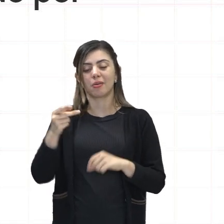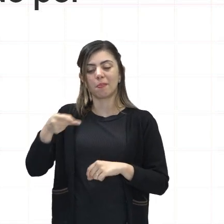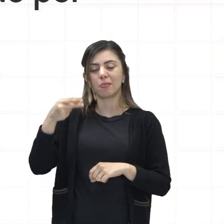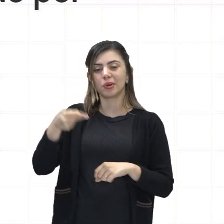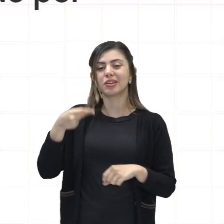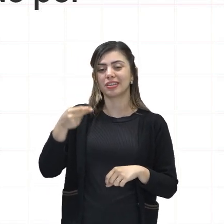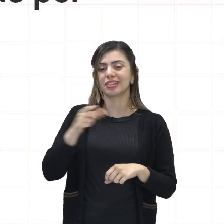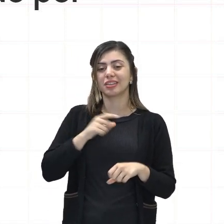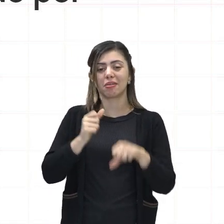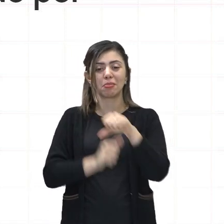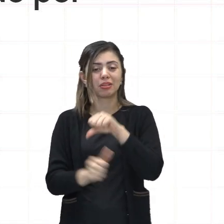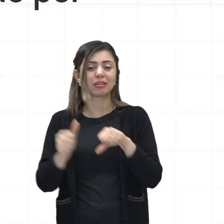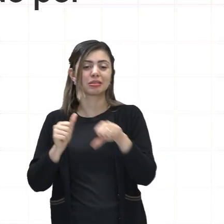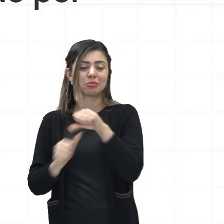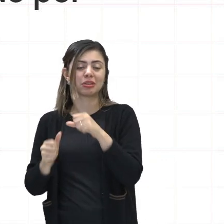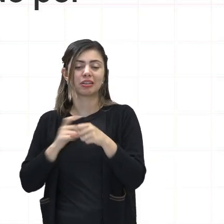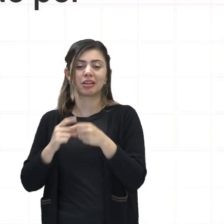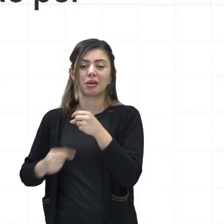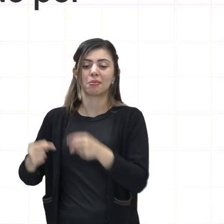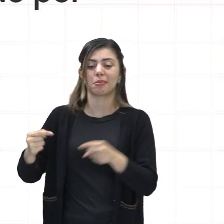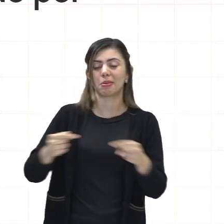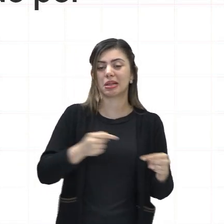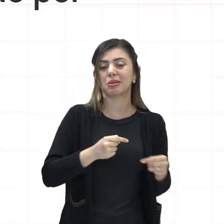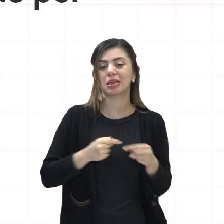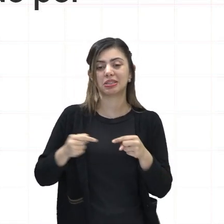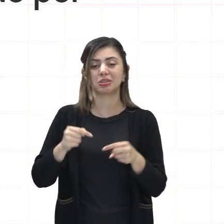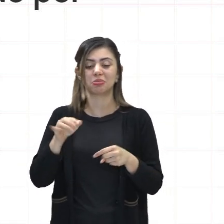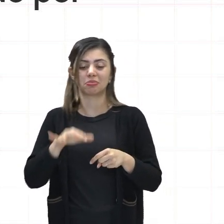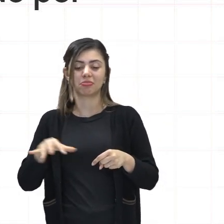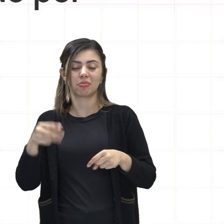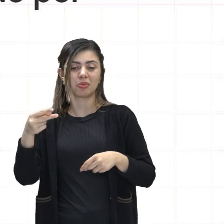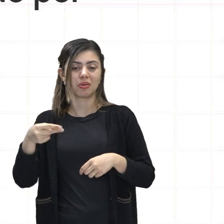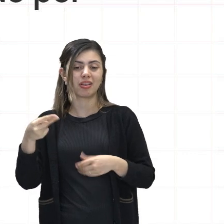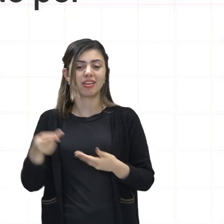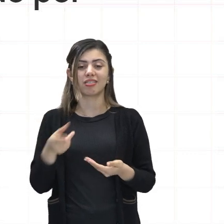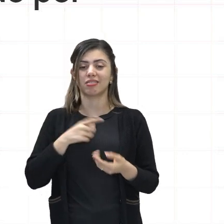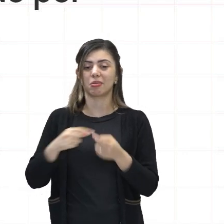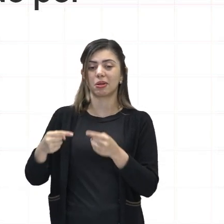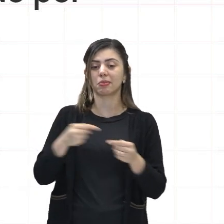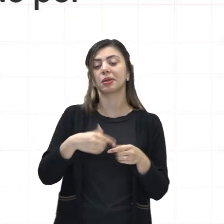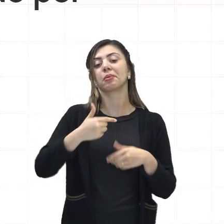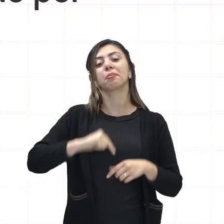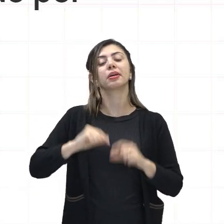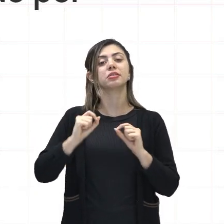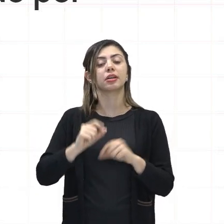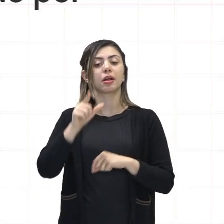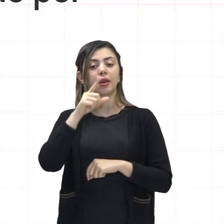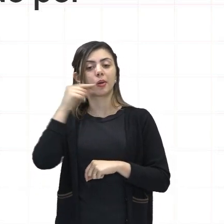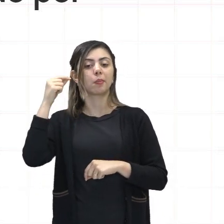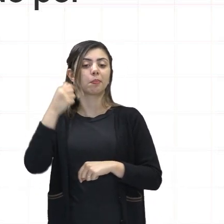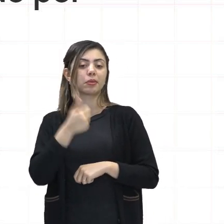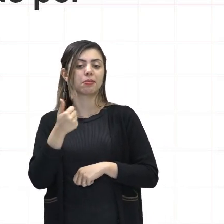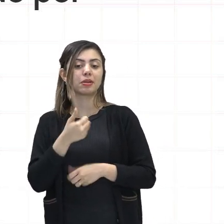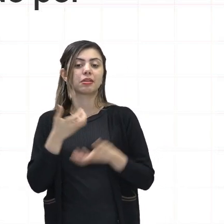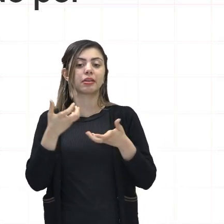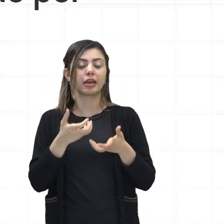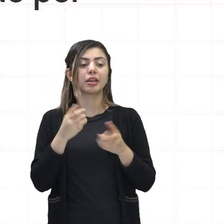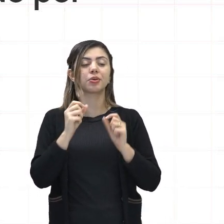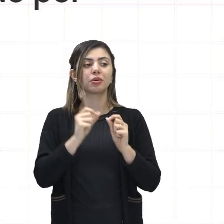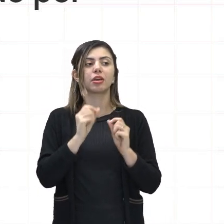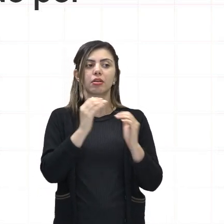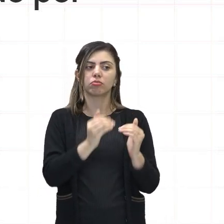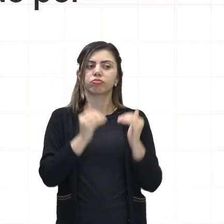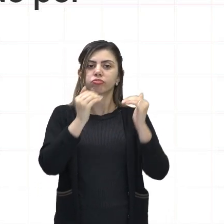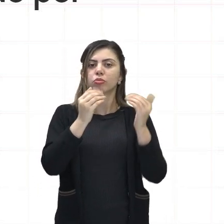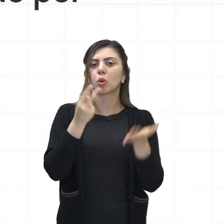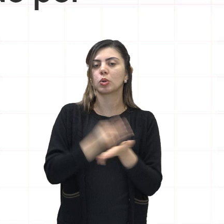com constantes conflitos entre facções políticas e a tentativa de Dom Pedro I de consolidar o seu poder. Ele